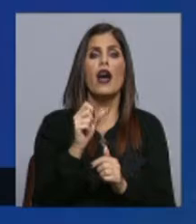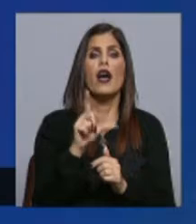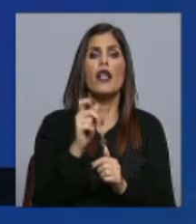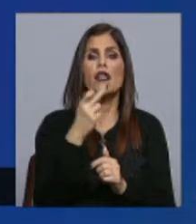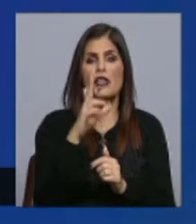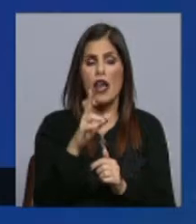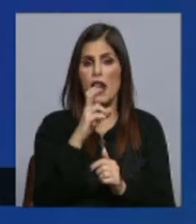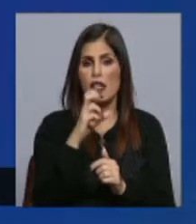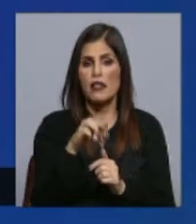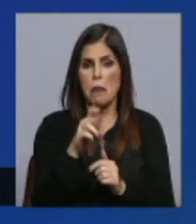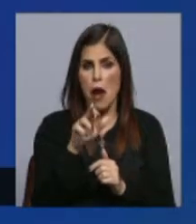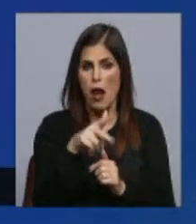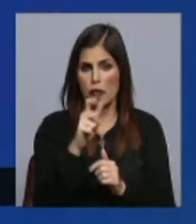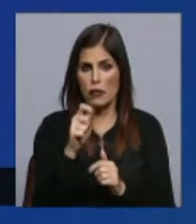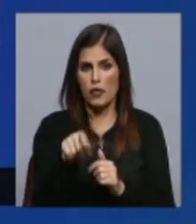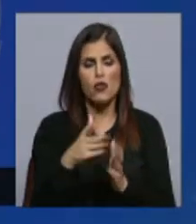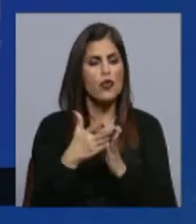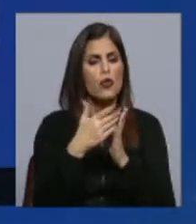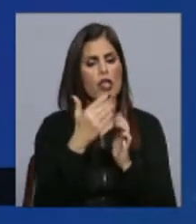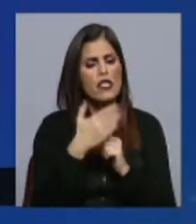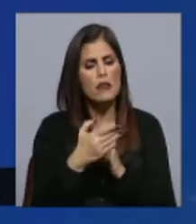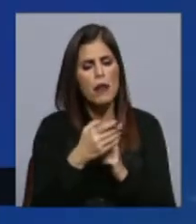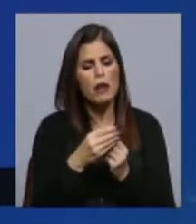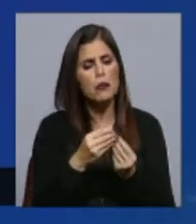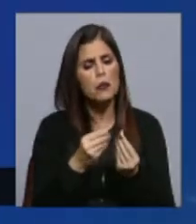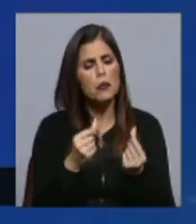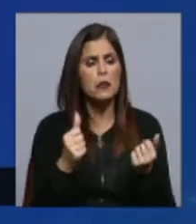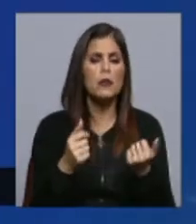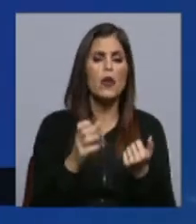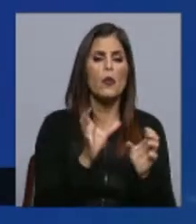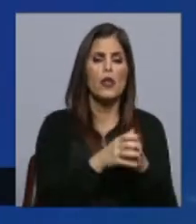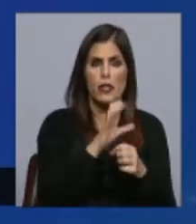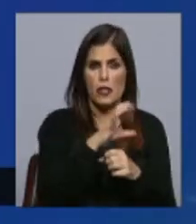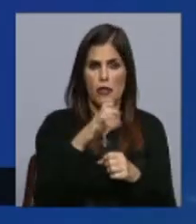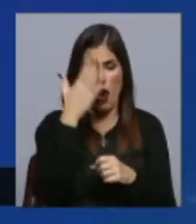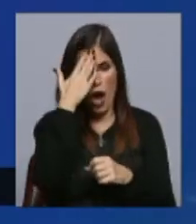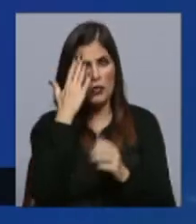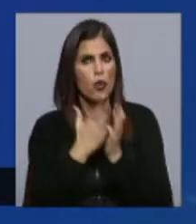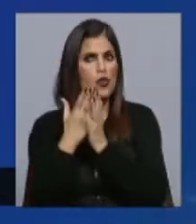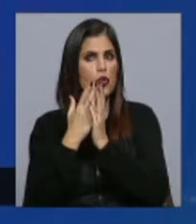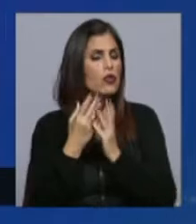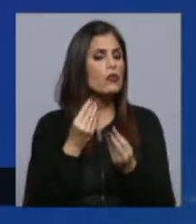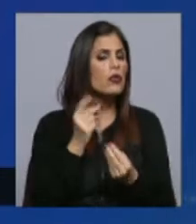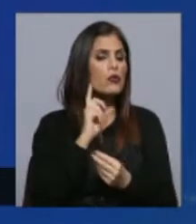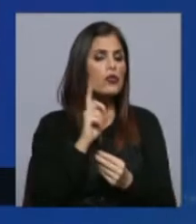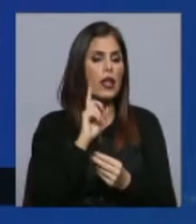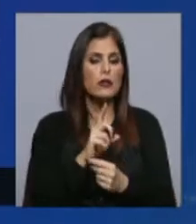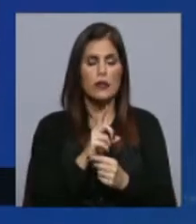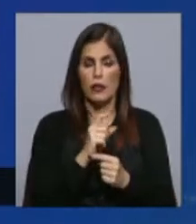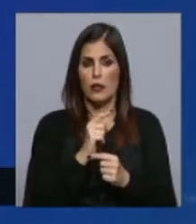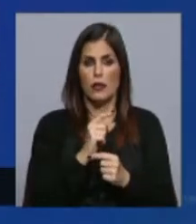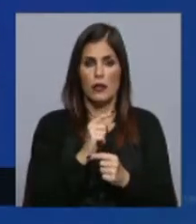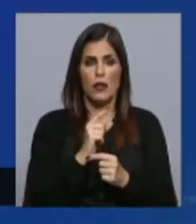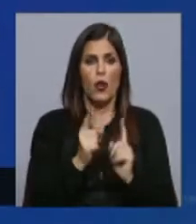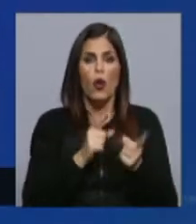esta semana e que passou um bocadinho despercebido na comunidade científica, e eu acho que é um estudo absolutamente extraordinário por aquilo que nos